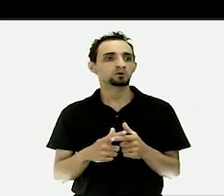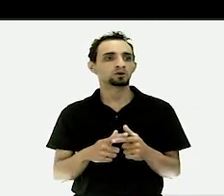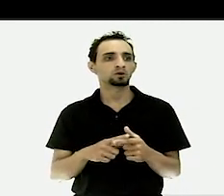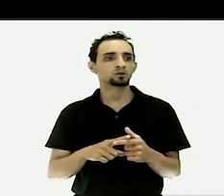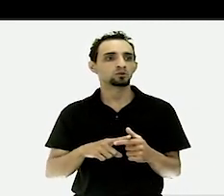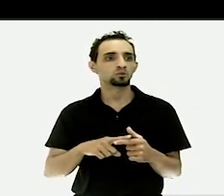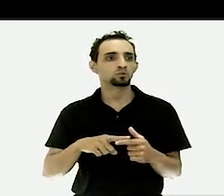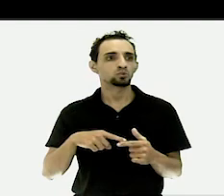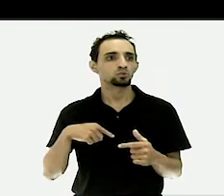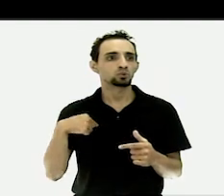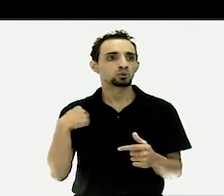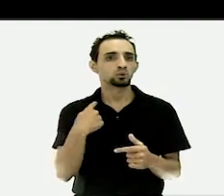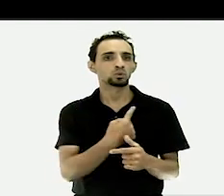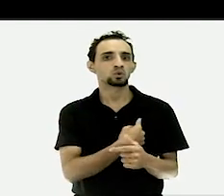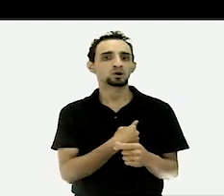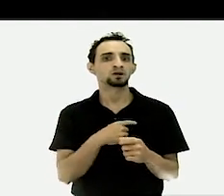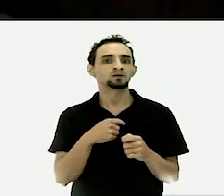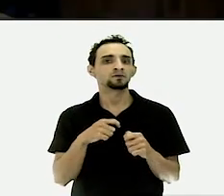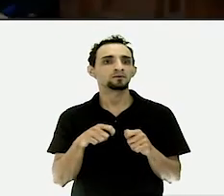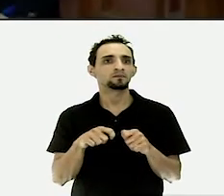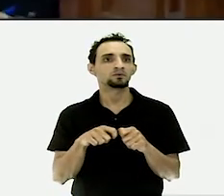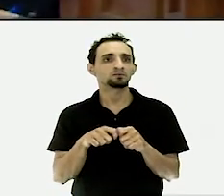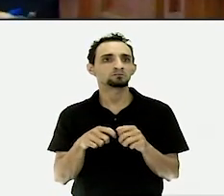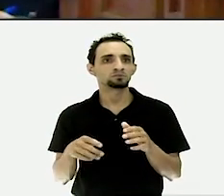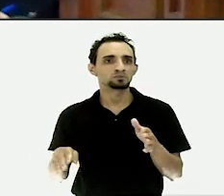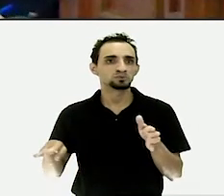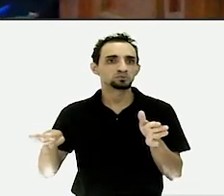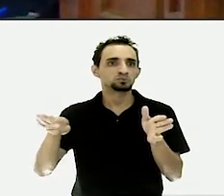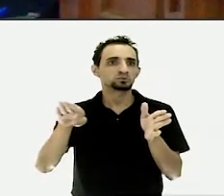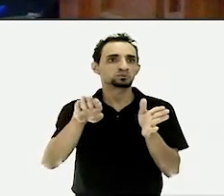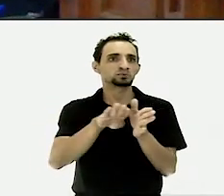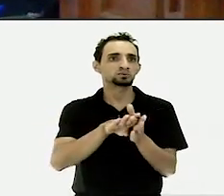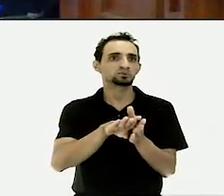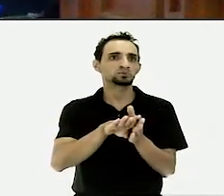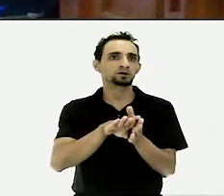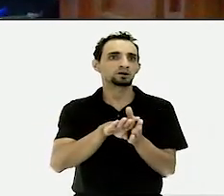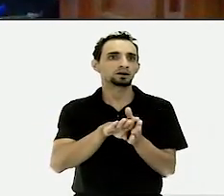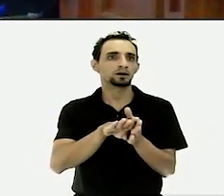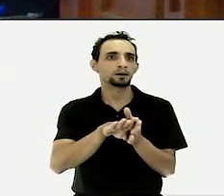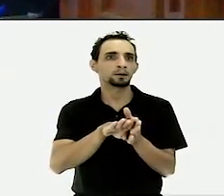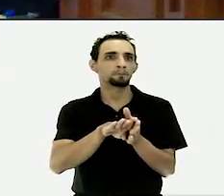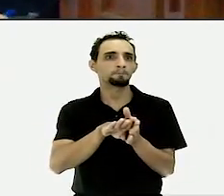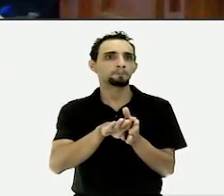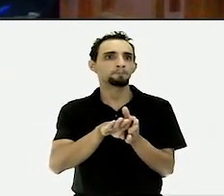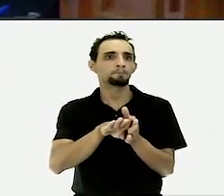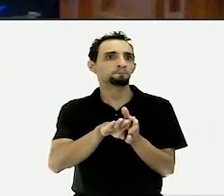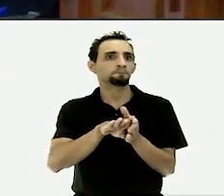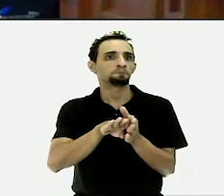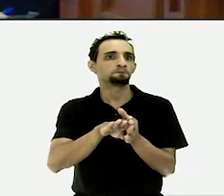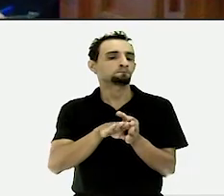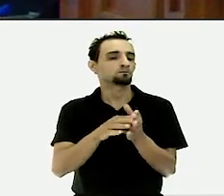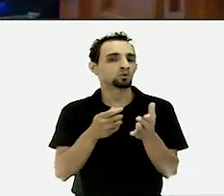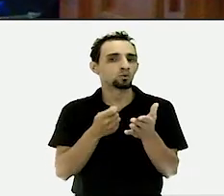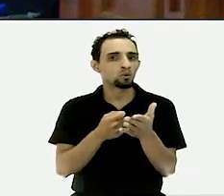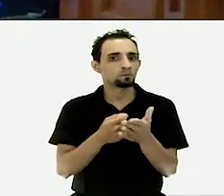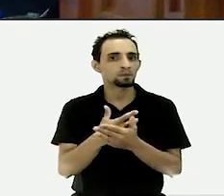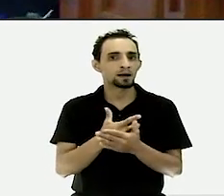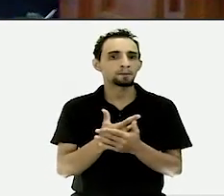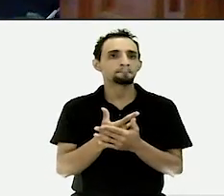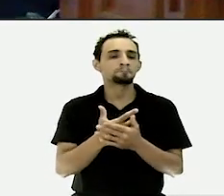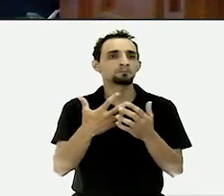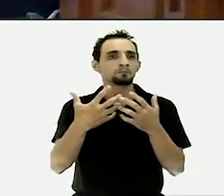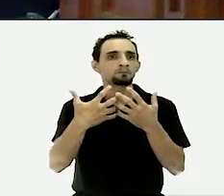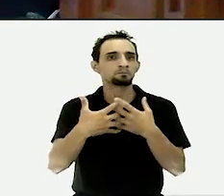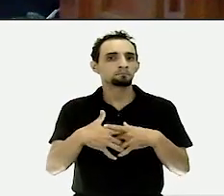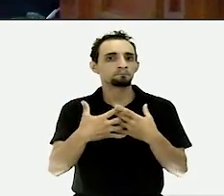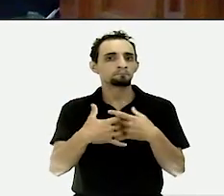sabe o quanto é gasto, foi até comentar aí com o Auro na viagem que nós fizemos em Brasília, quanto que é gasto com tomografias